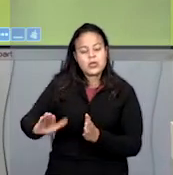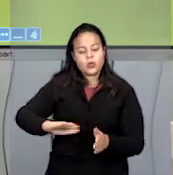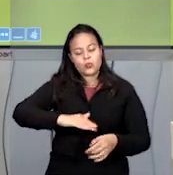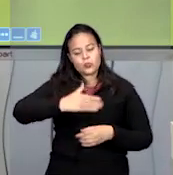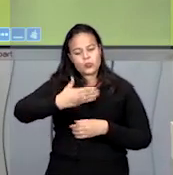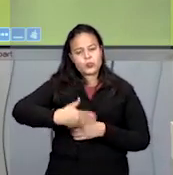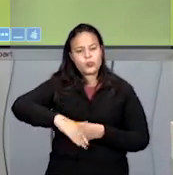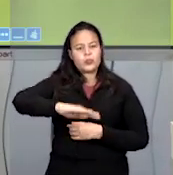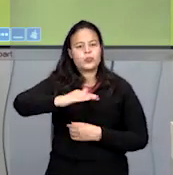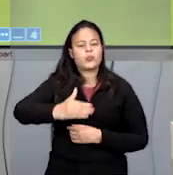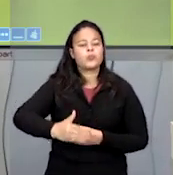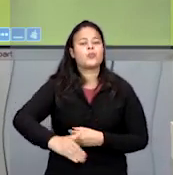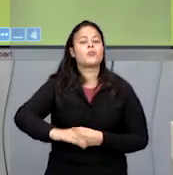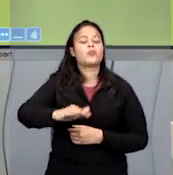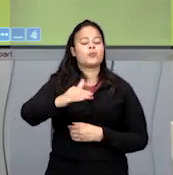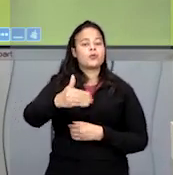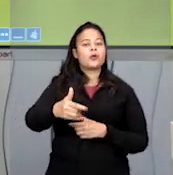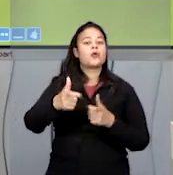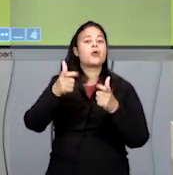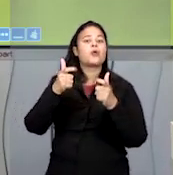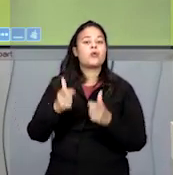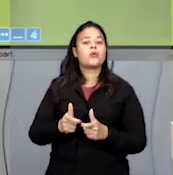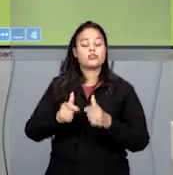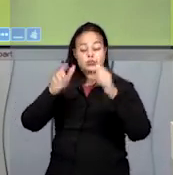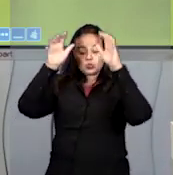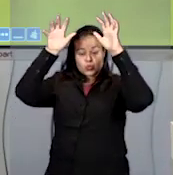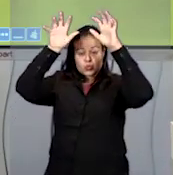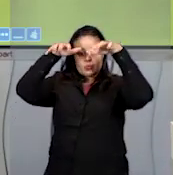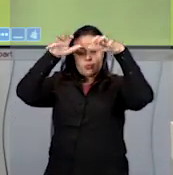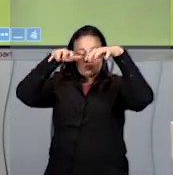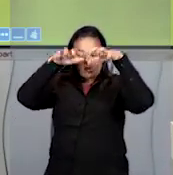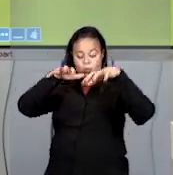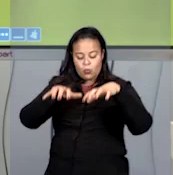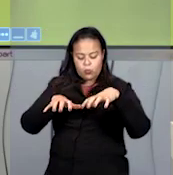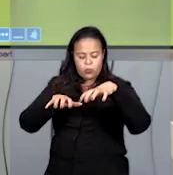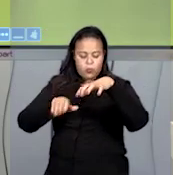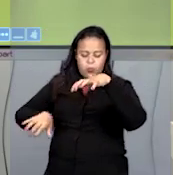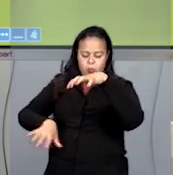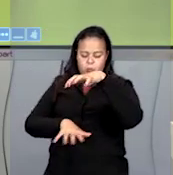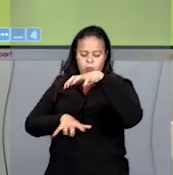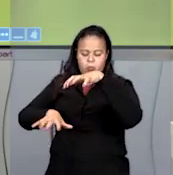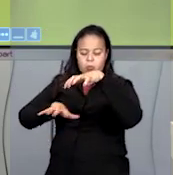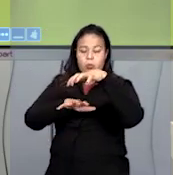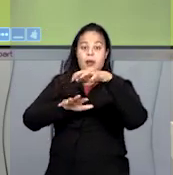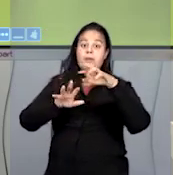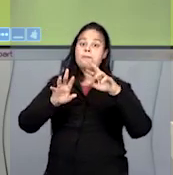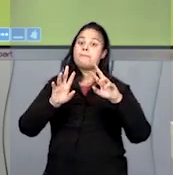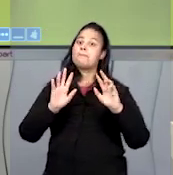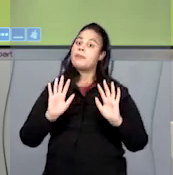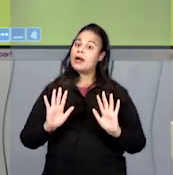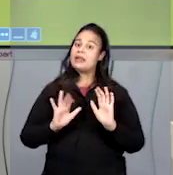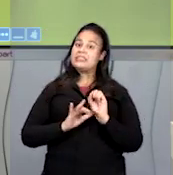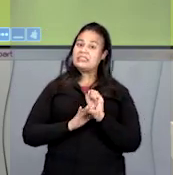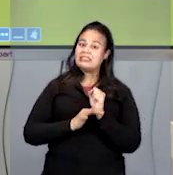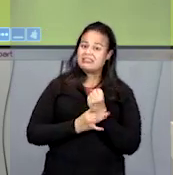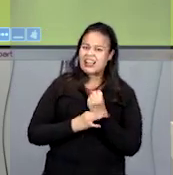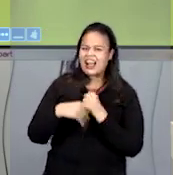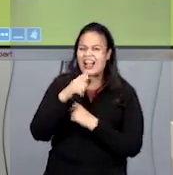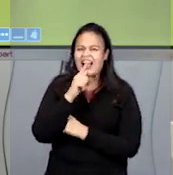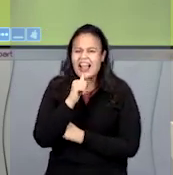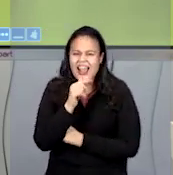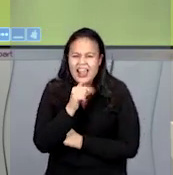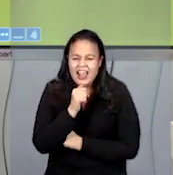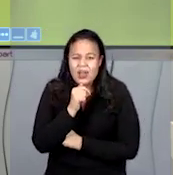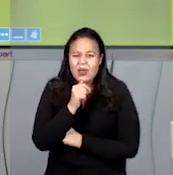exemplo, são abastecidas principalmente pela água da chuva. Porém, isso não é garantia de que a água